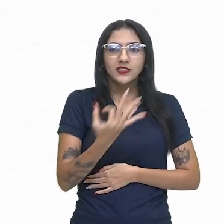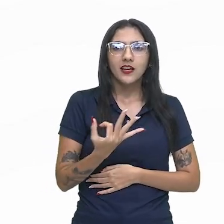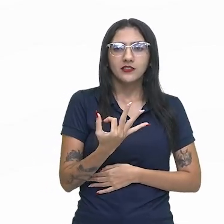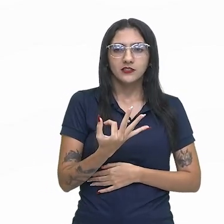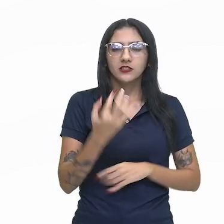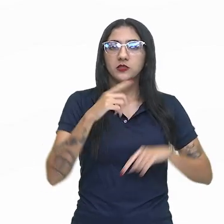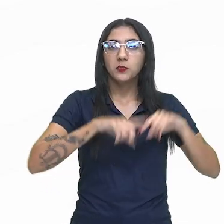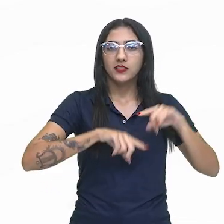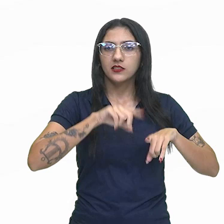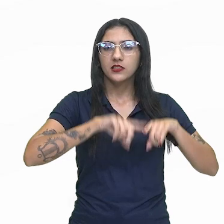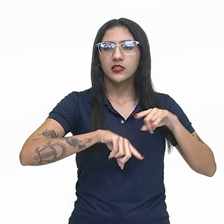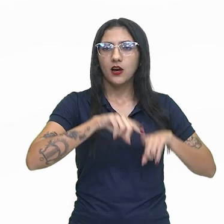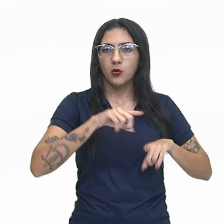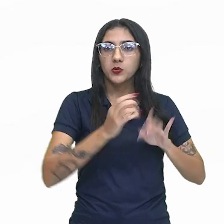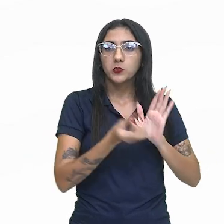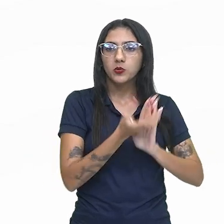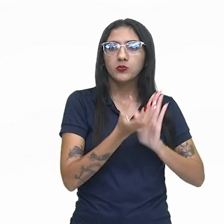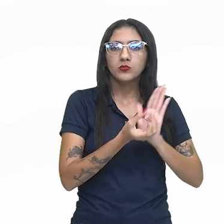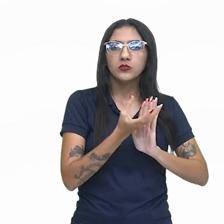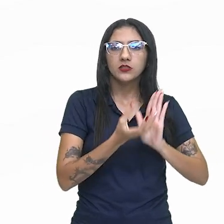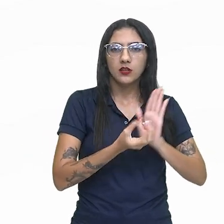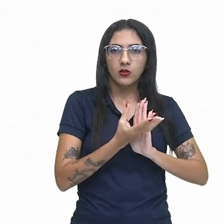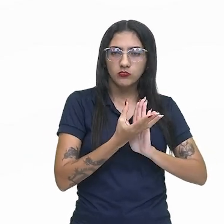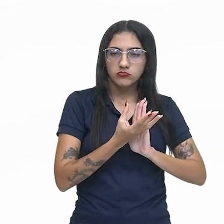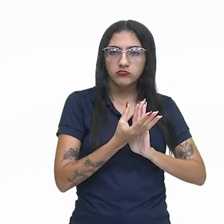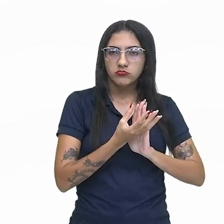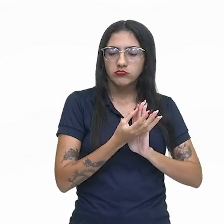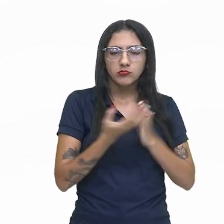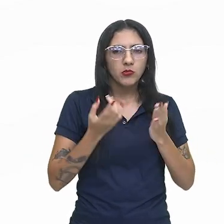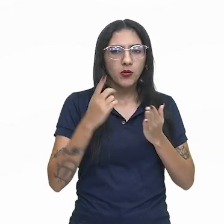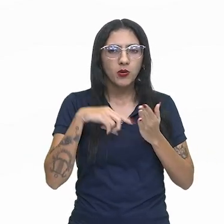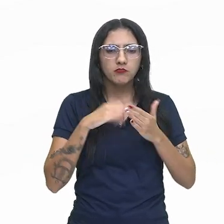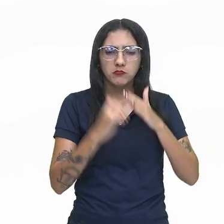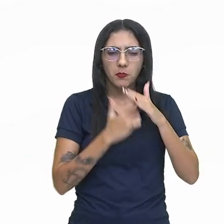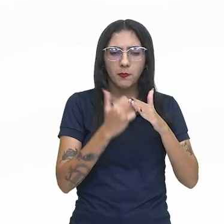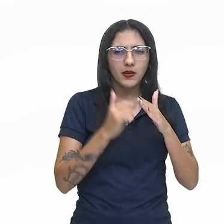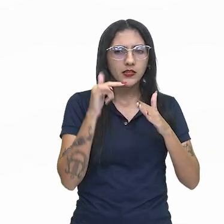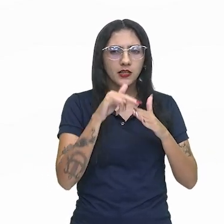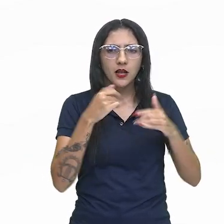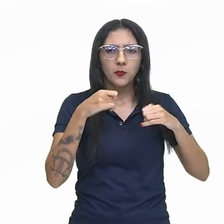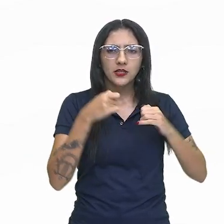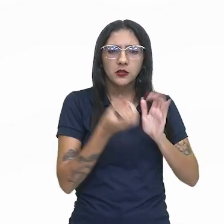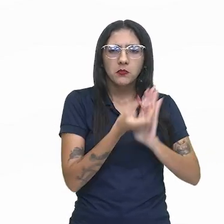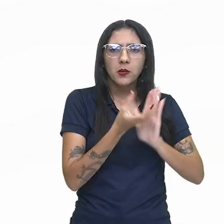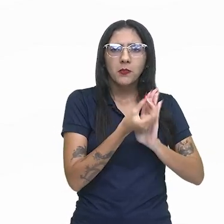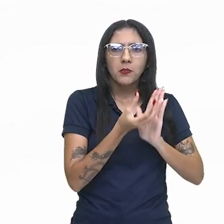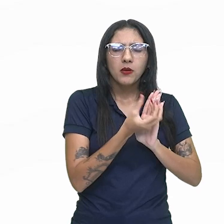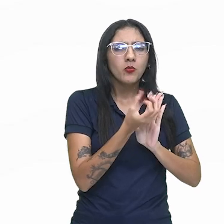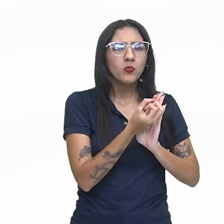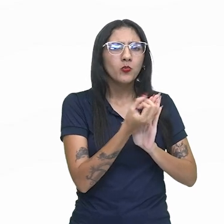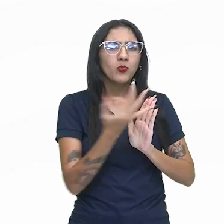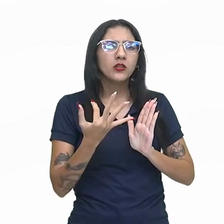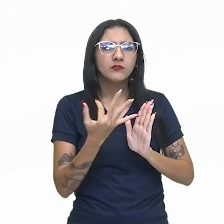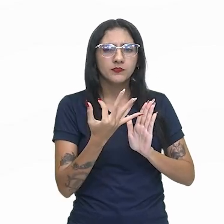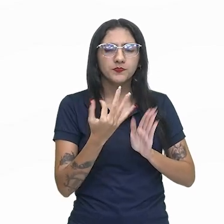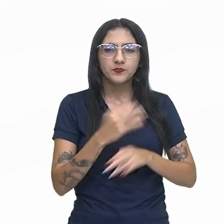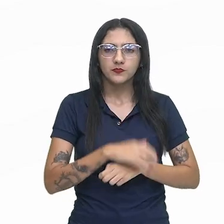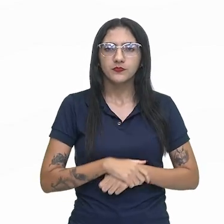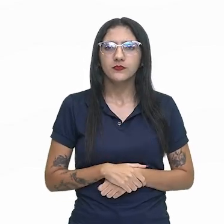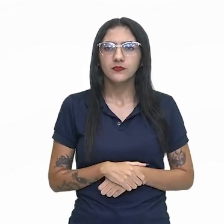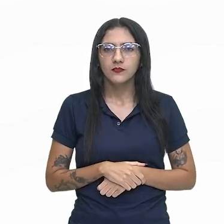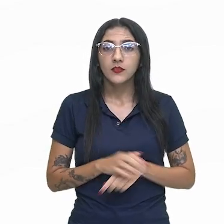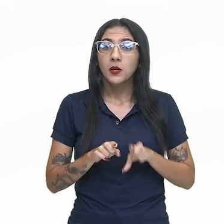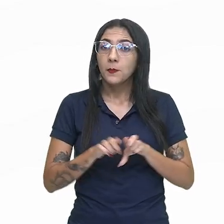né? A quantidade para que se obtenha o lucro máximo. Mas antes a gente